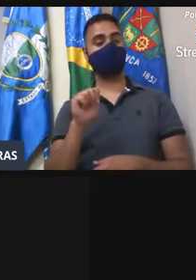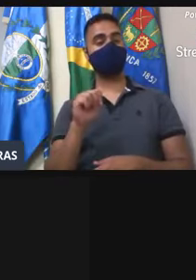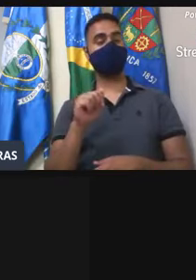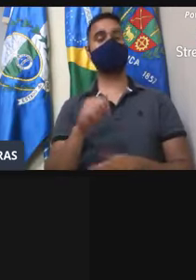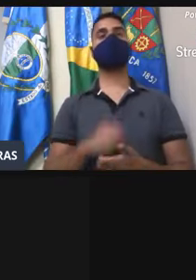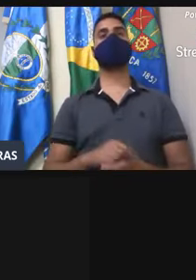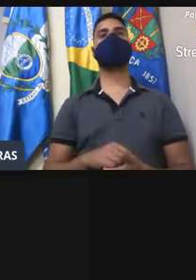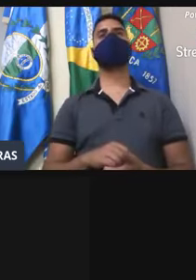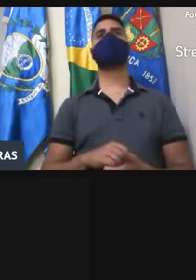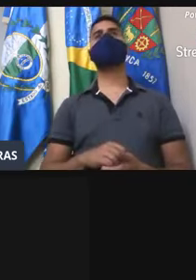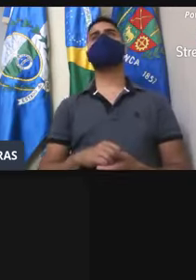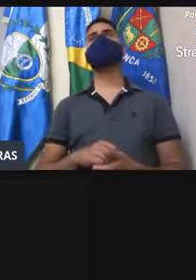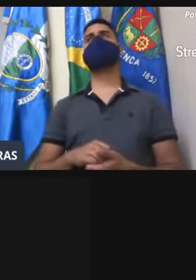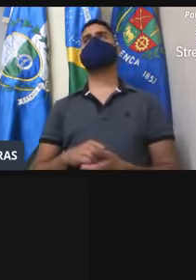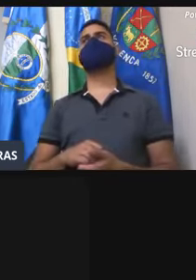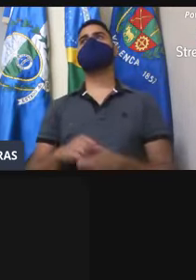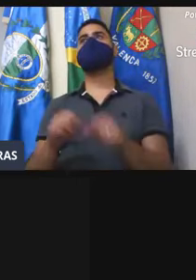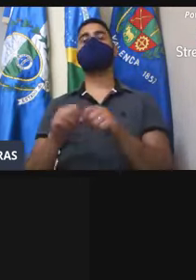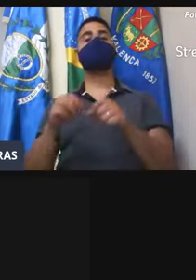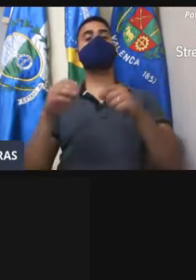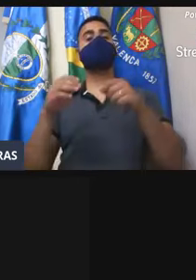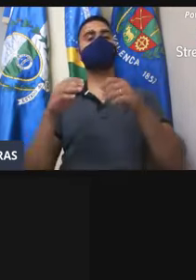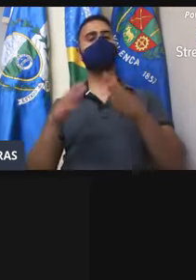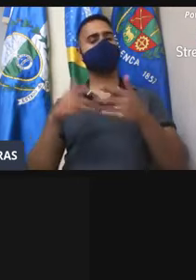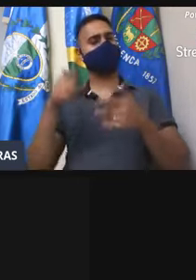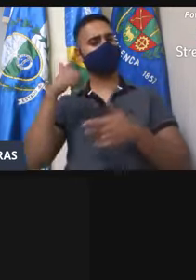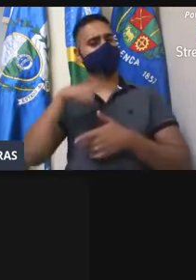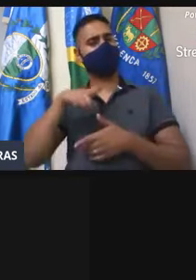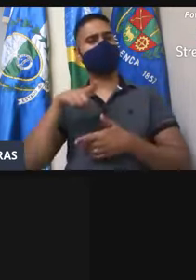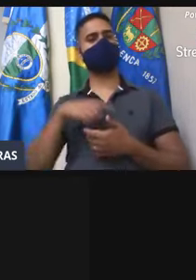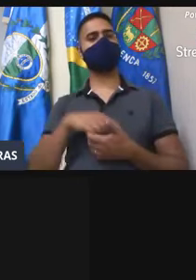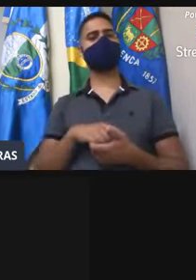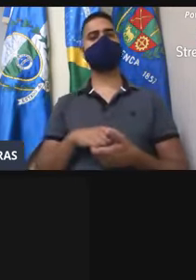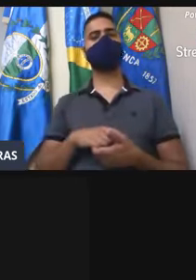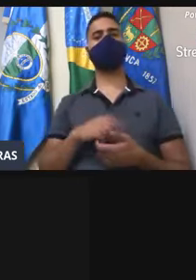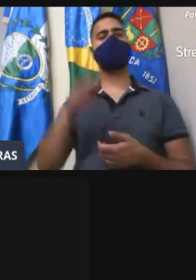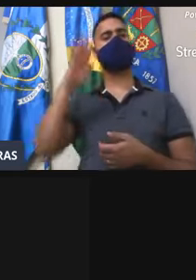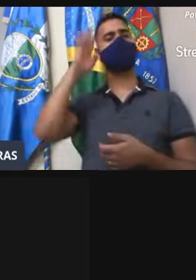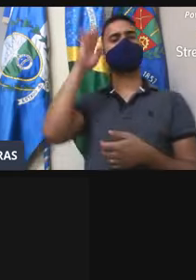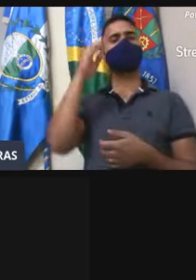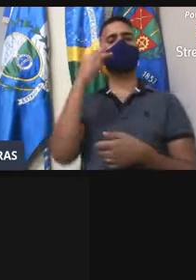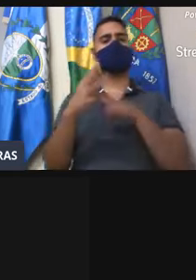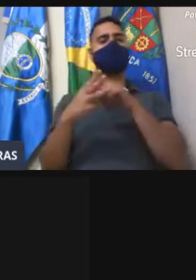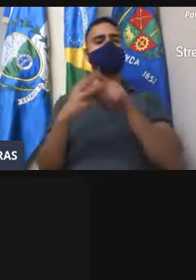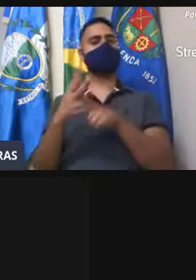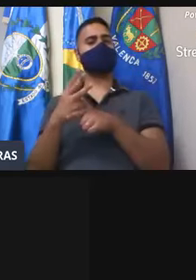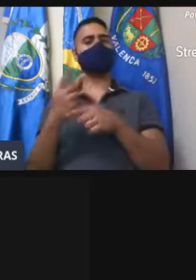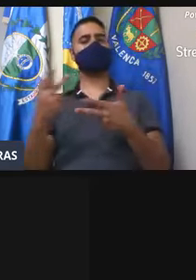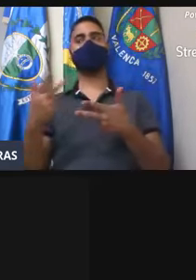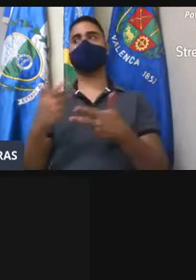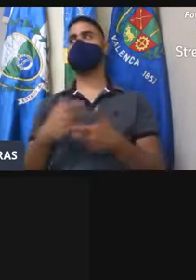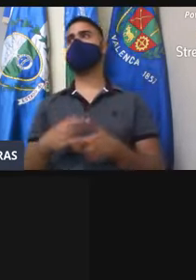Flores. Então, reiterando, eu queria só lembrar esses três momentos.